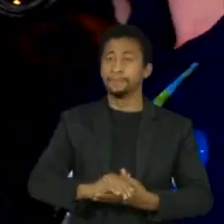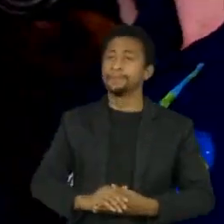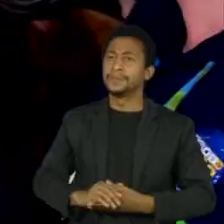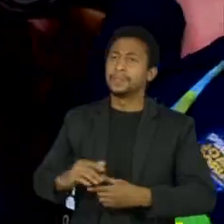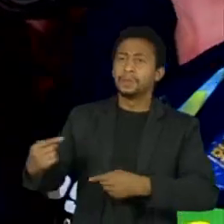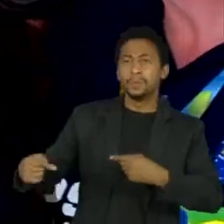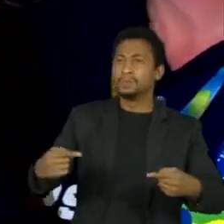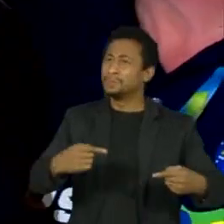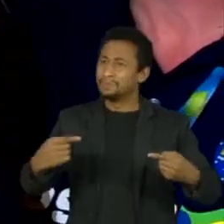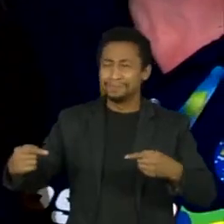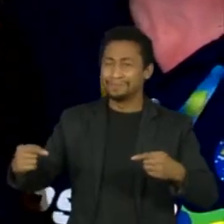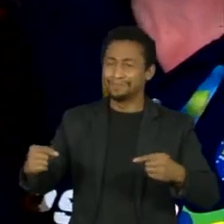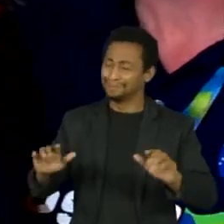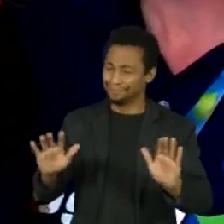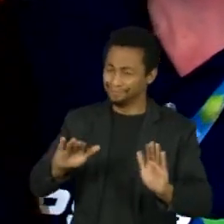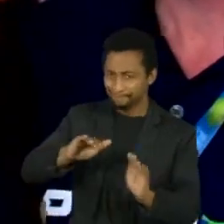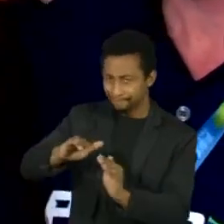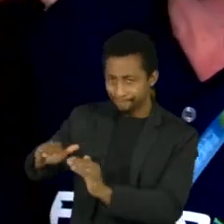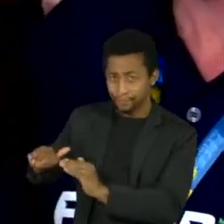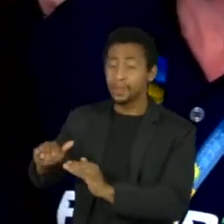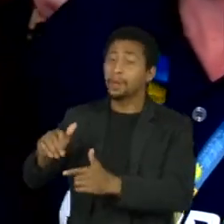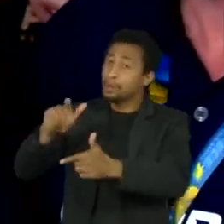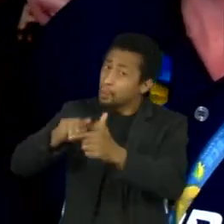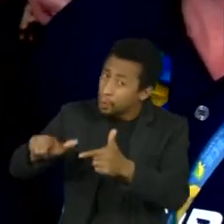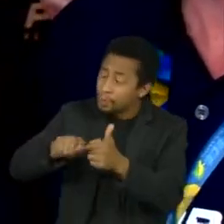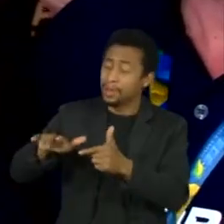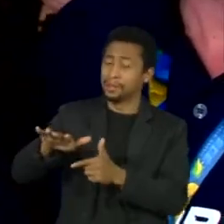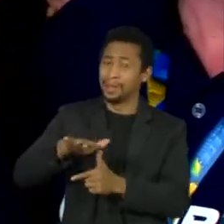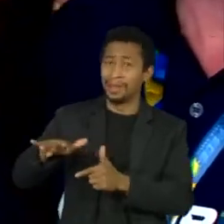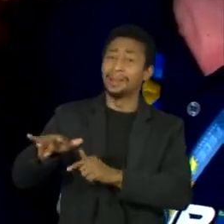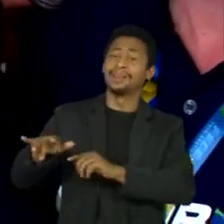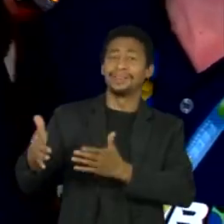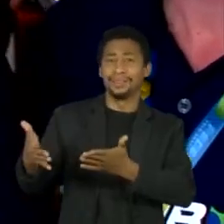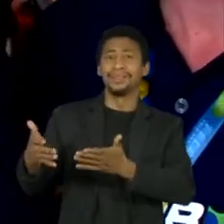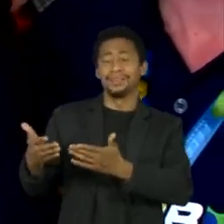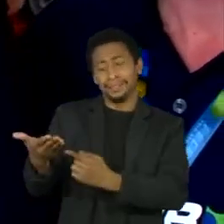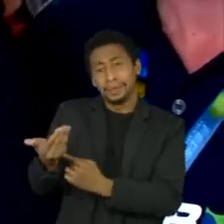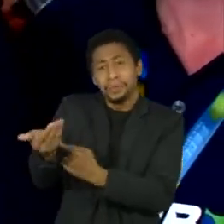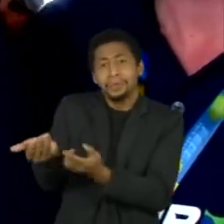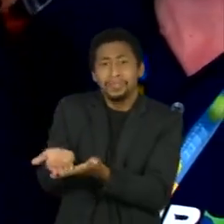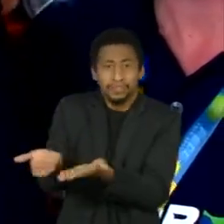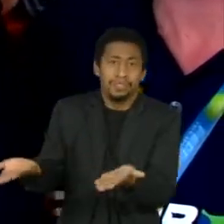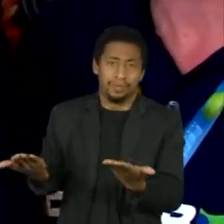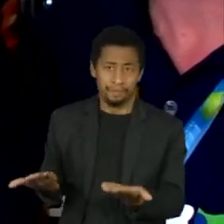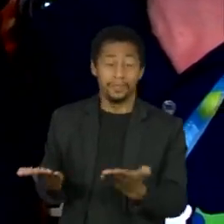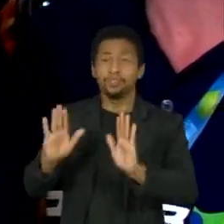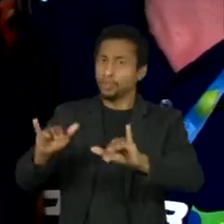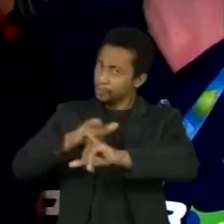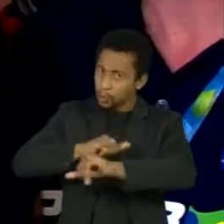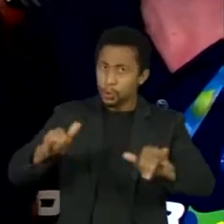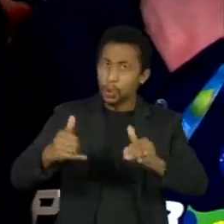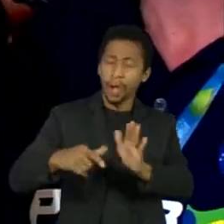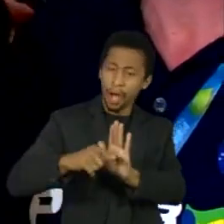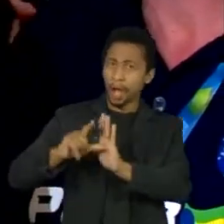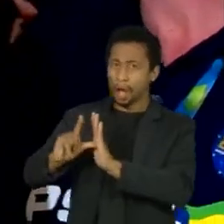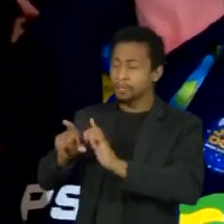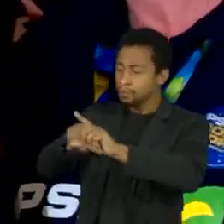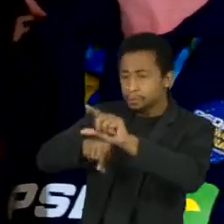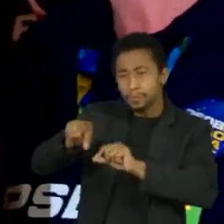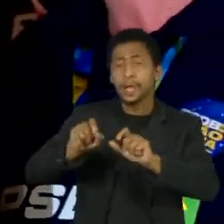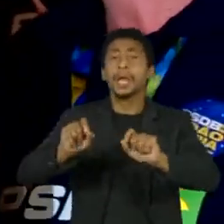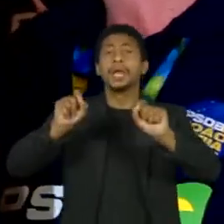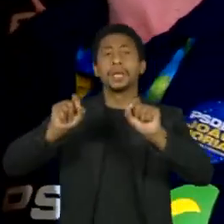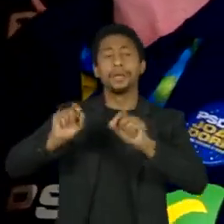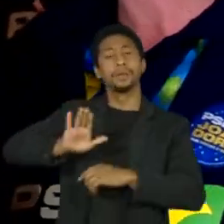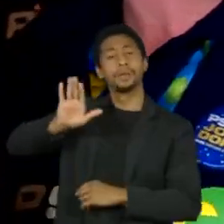questão técnica. A questão política já havia sido resolvida, ou seja, que teríamos prévias no PSDB, que poderíamos ter em dois turnos,